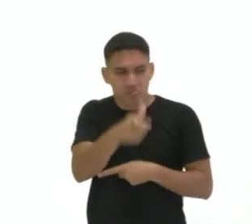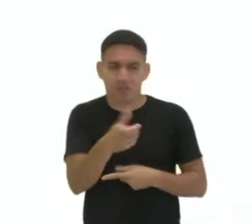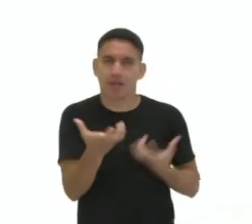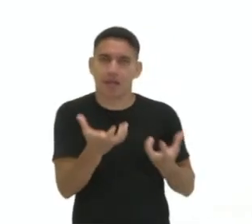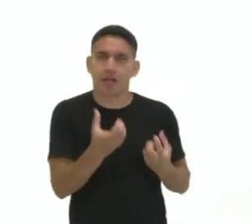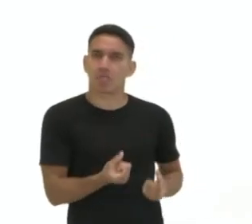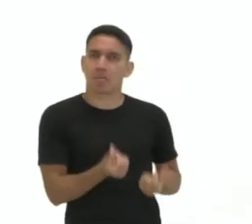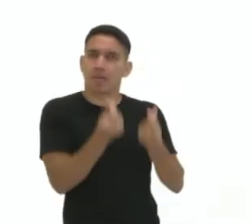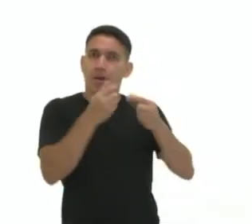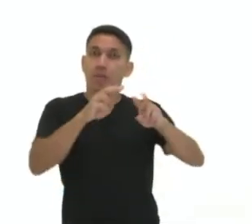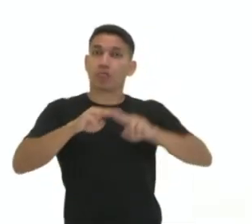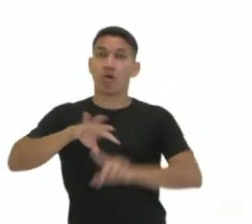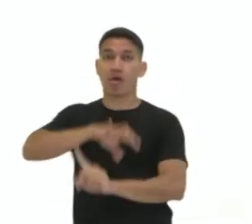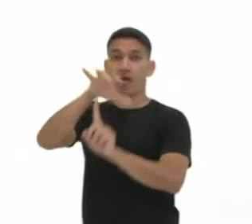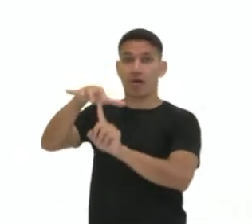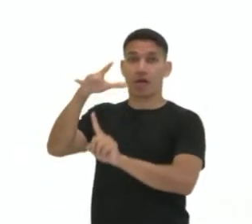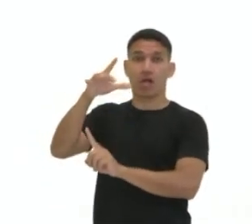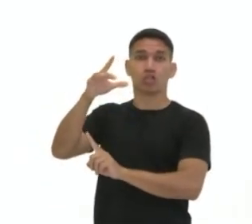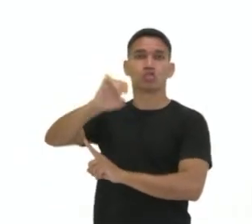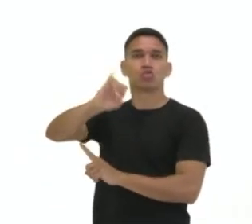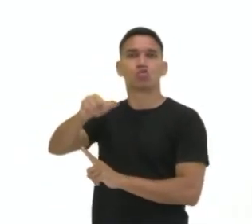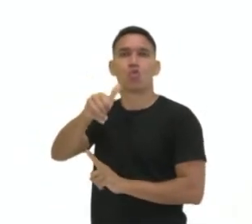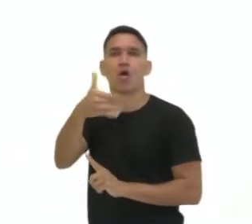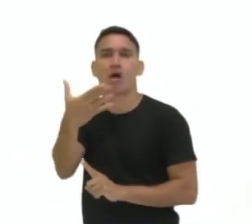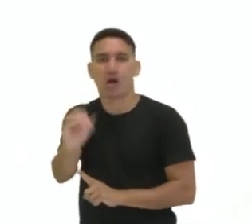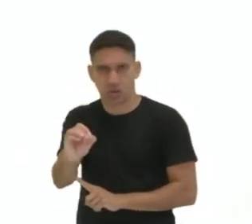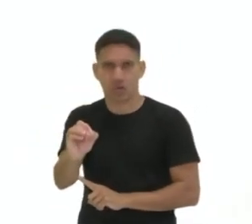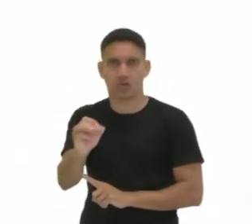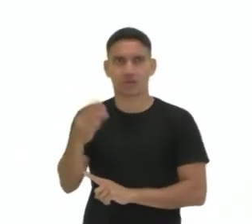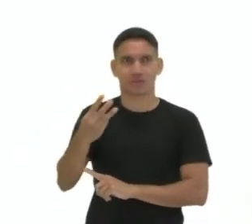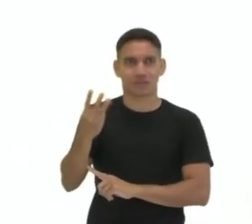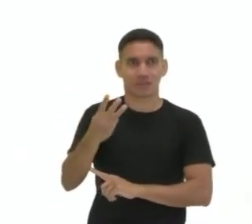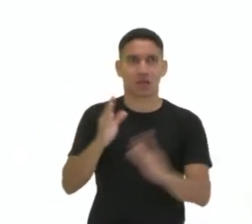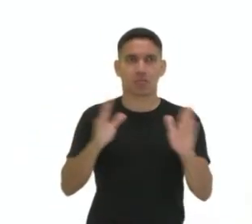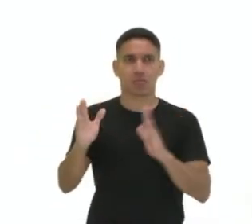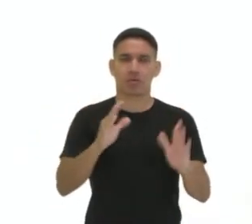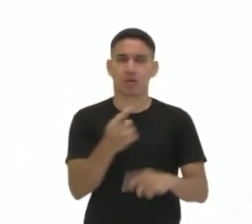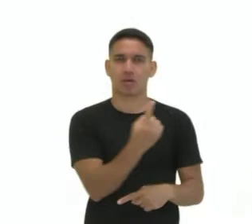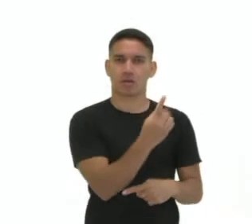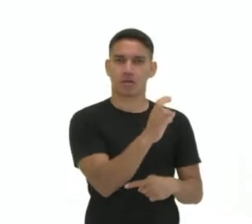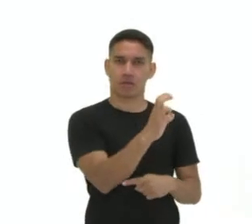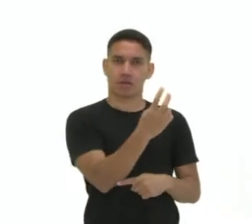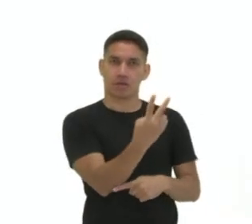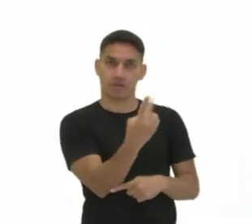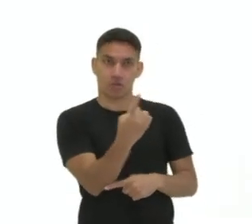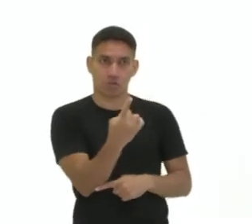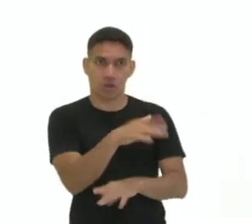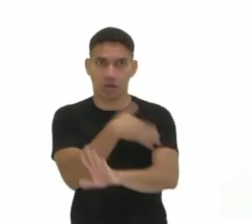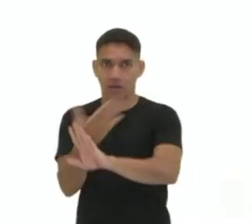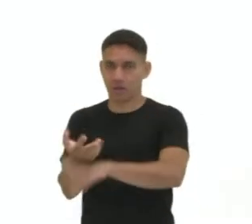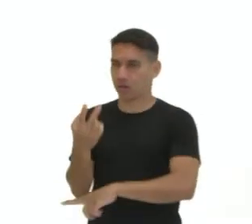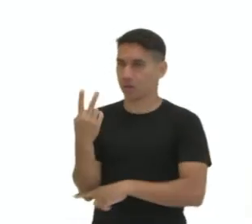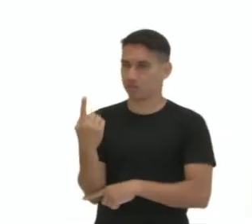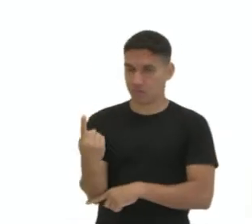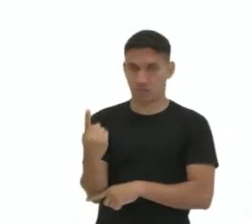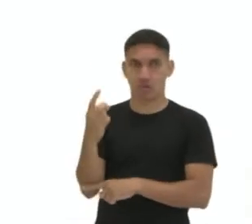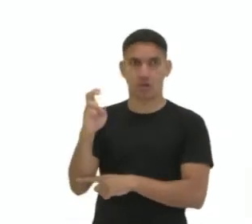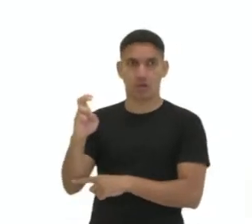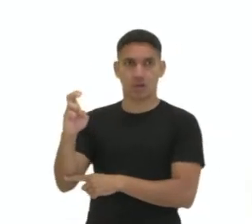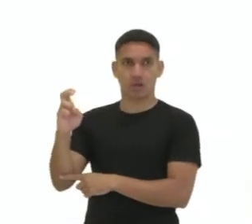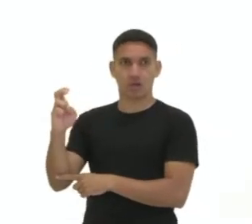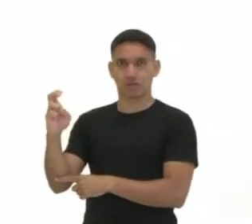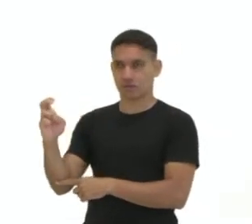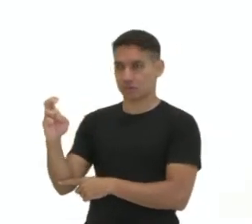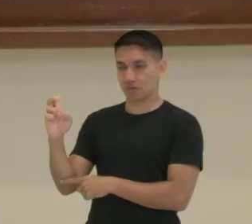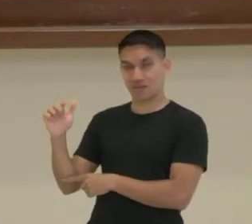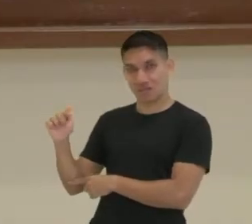Dom João III, que governou entre 1521 e 1557, decidiu colonizar o território